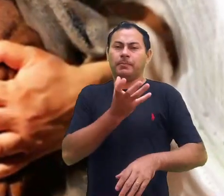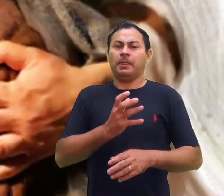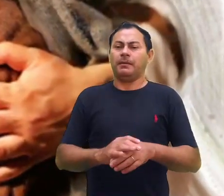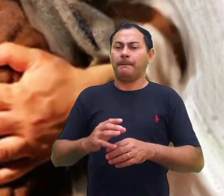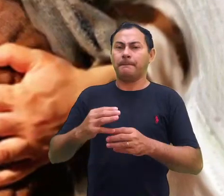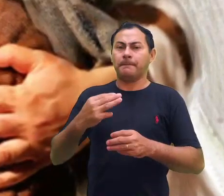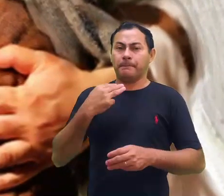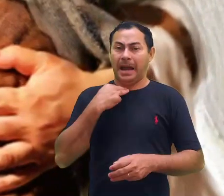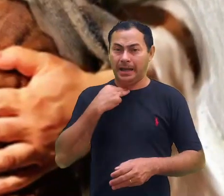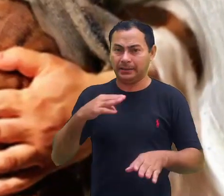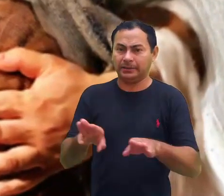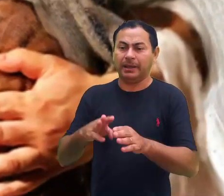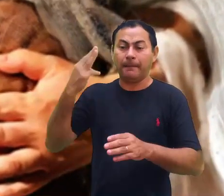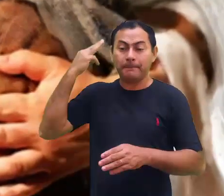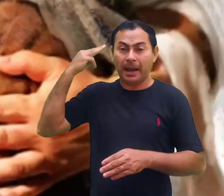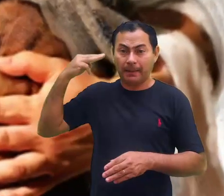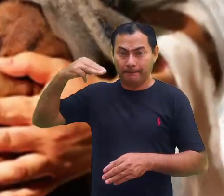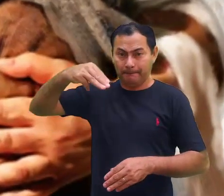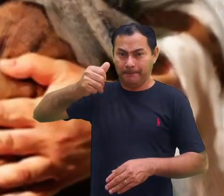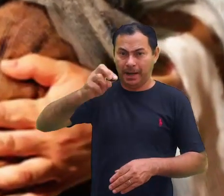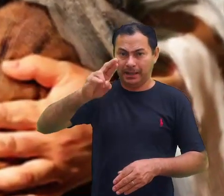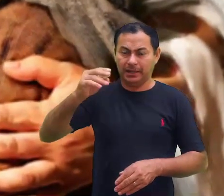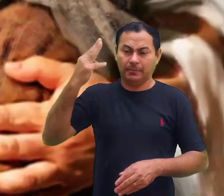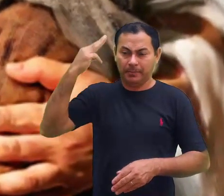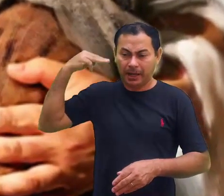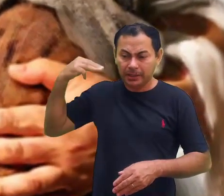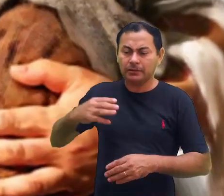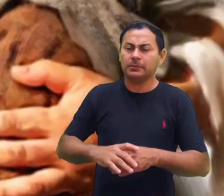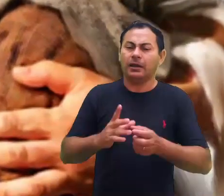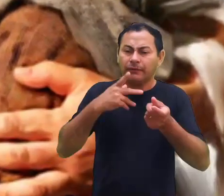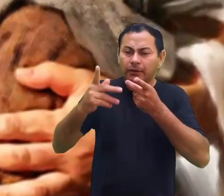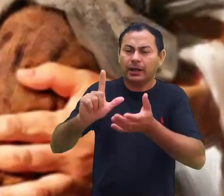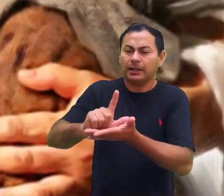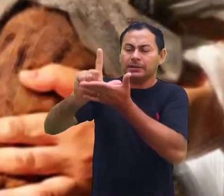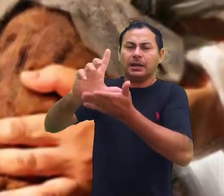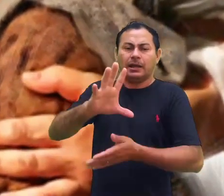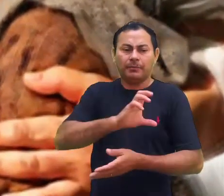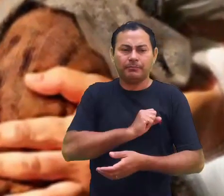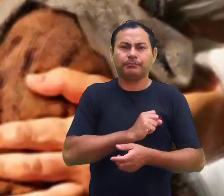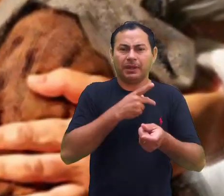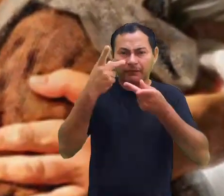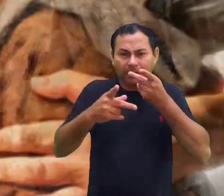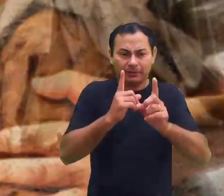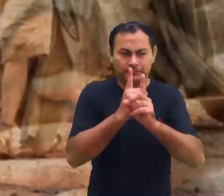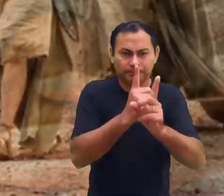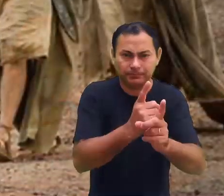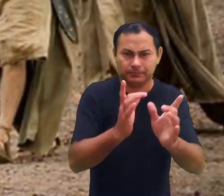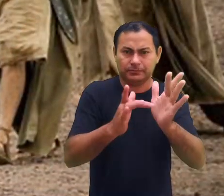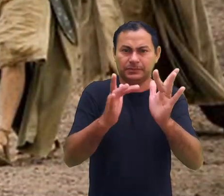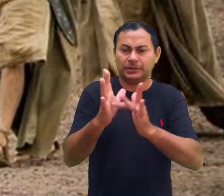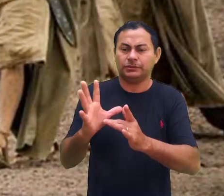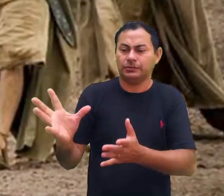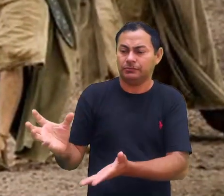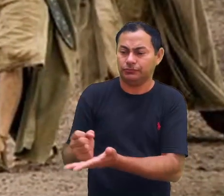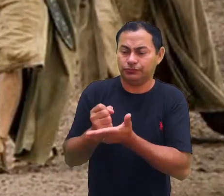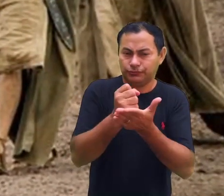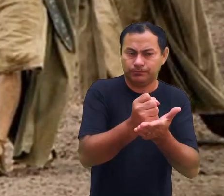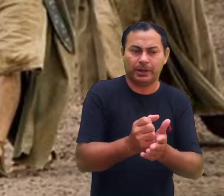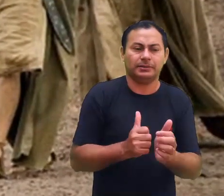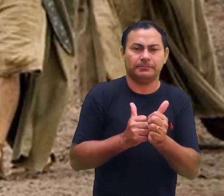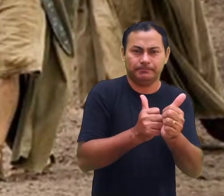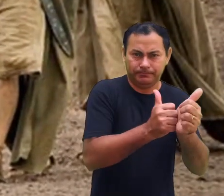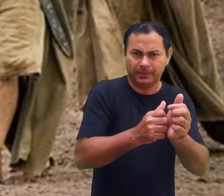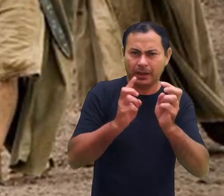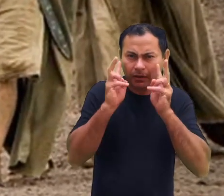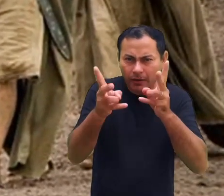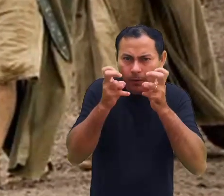referiam a Lázaro como aquele a quem amas. É claro que isso também se aplica aos discípulos que Jesus recrutou.